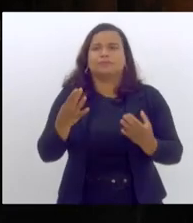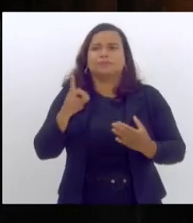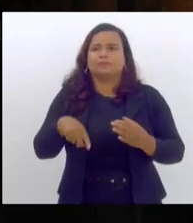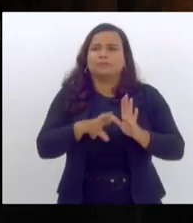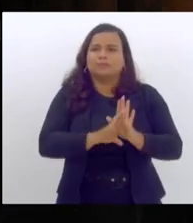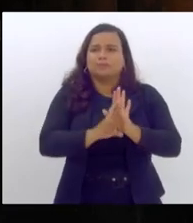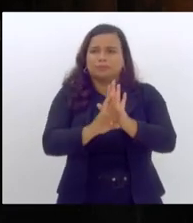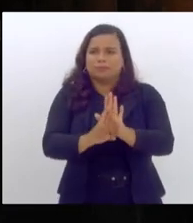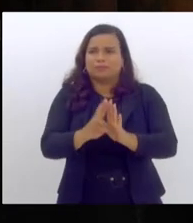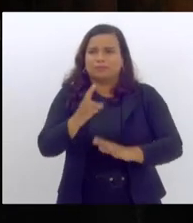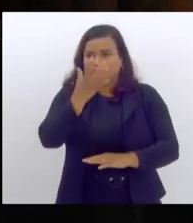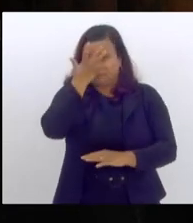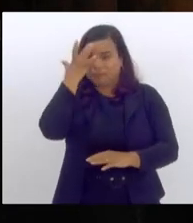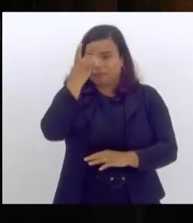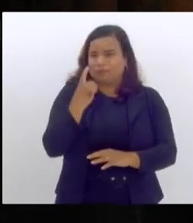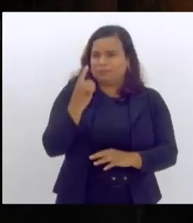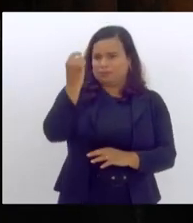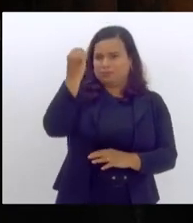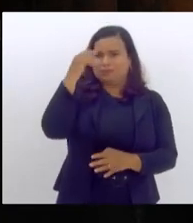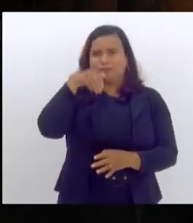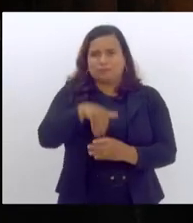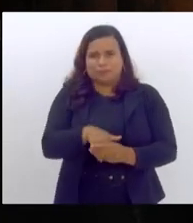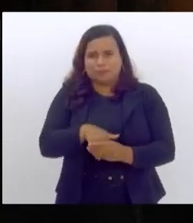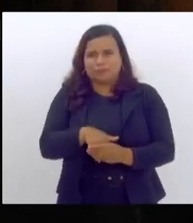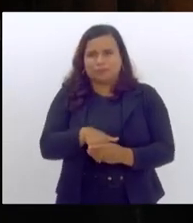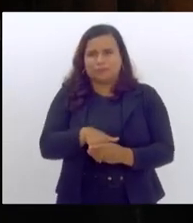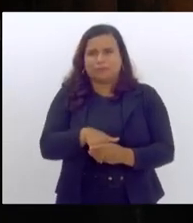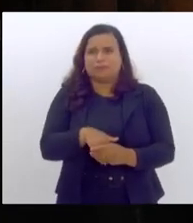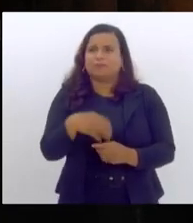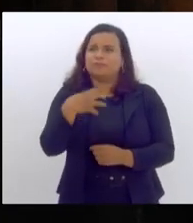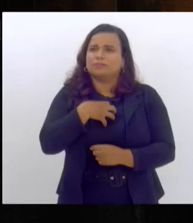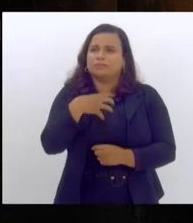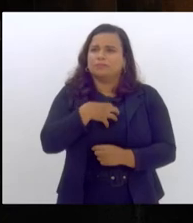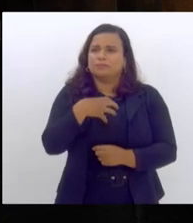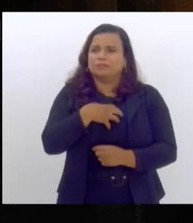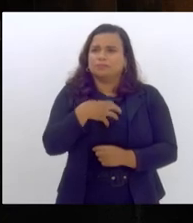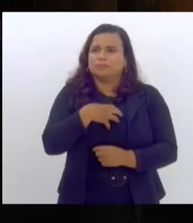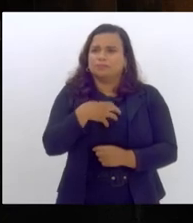representando o meu eleitor, que se sentiu extremamente